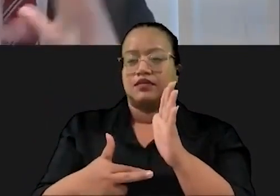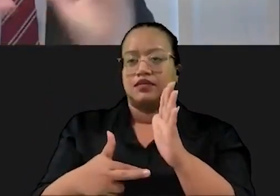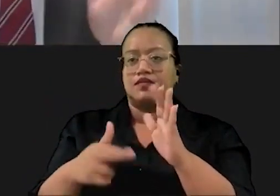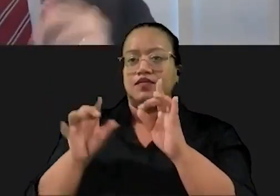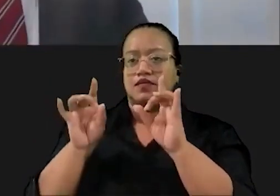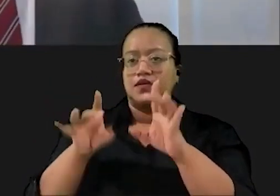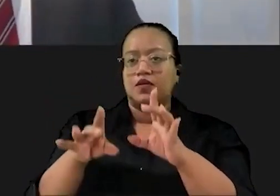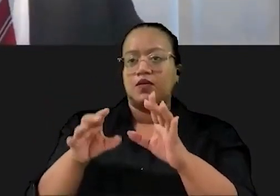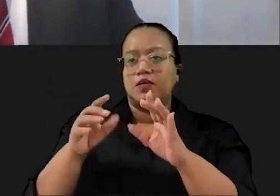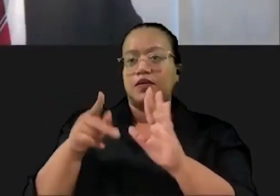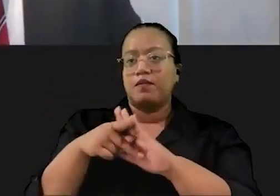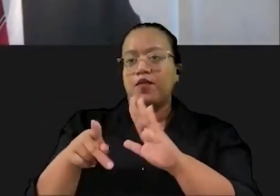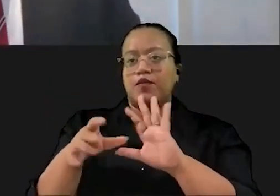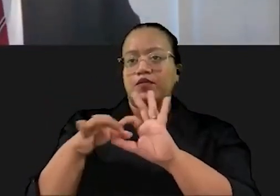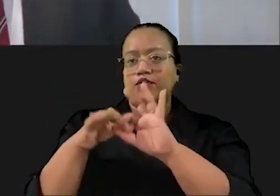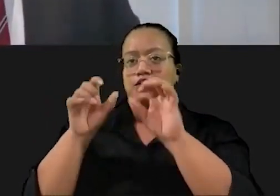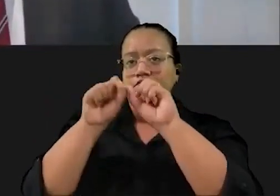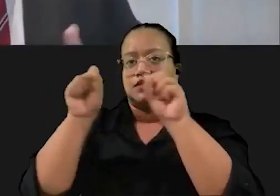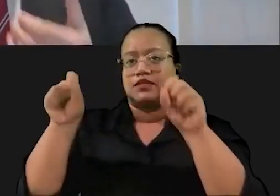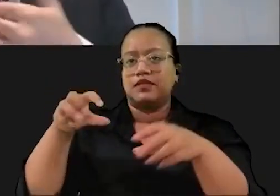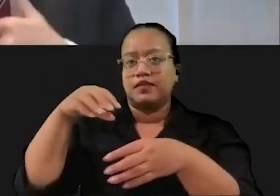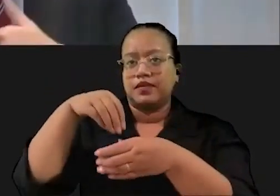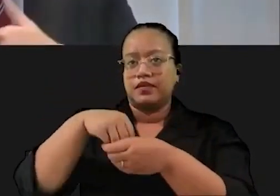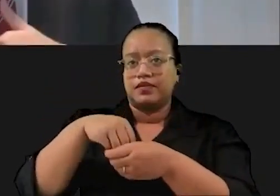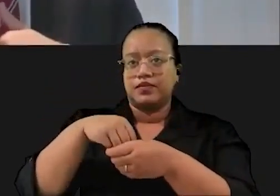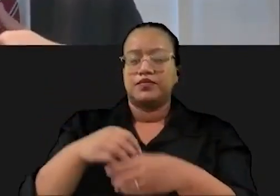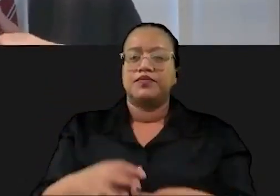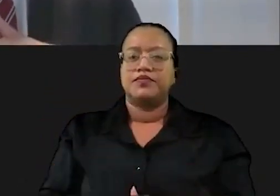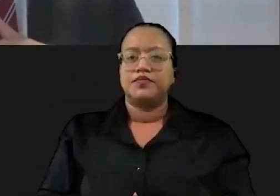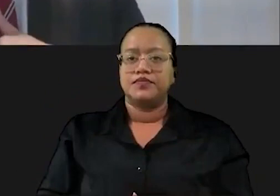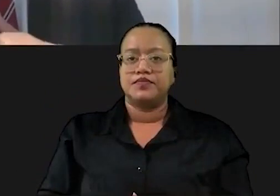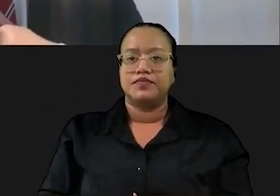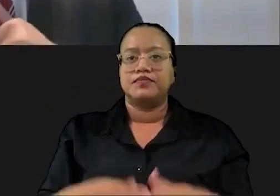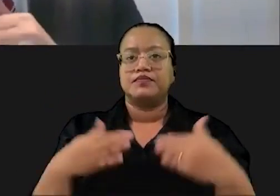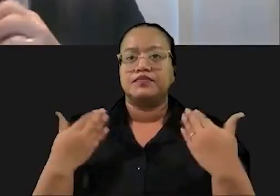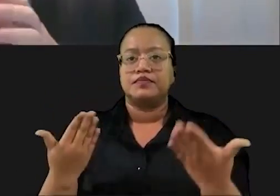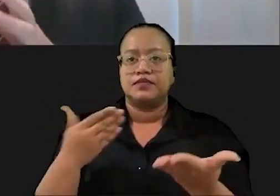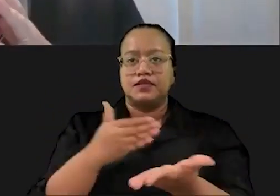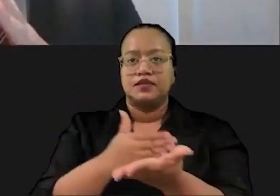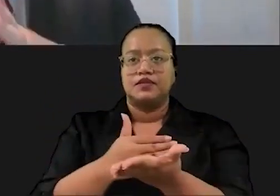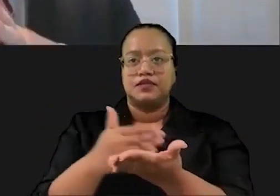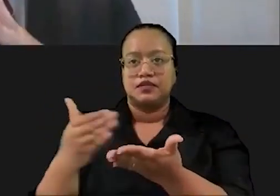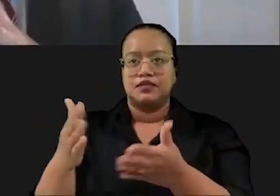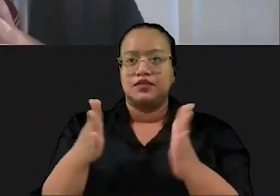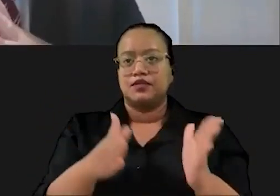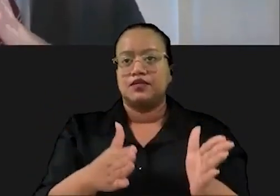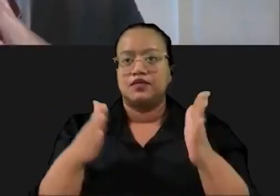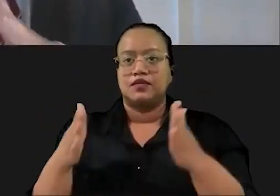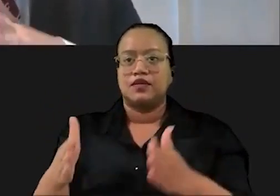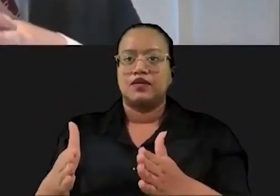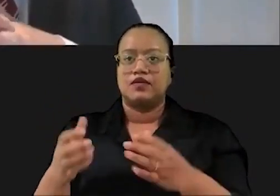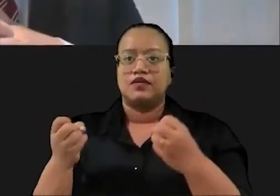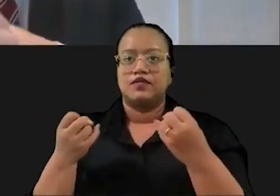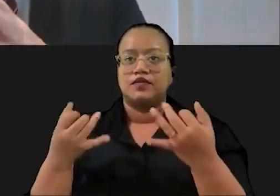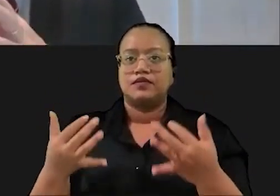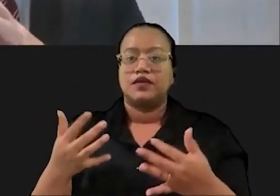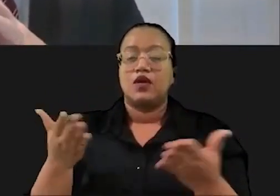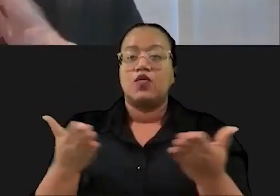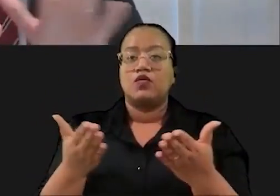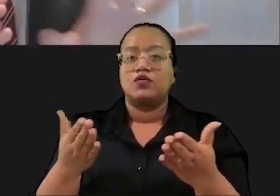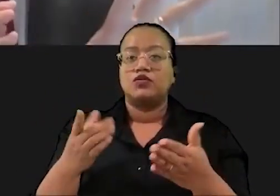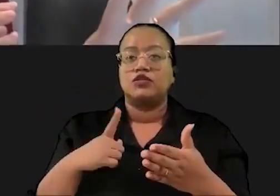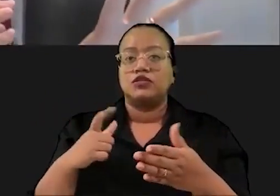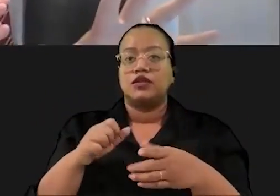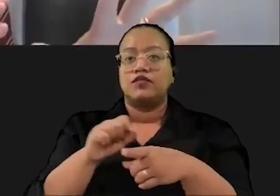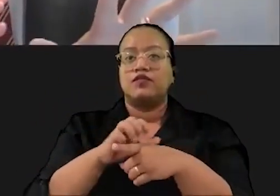Dita essa introdução inicial, aí eu passo para os fluxos que a gente tem hoje na terceira região, nos juizados especiais da terceira região.